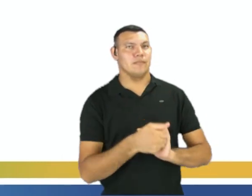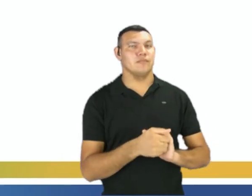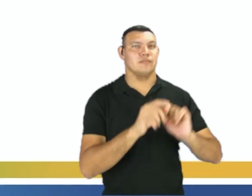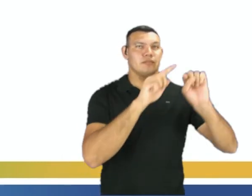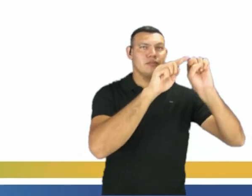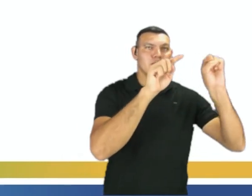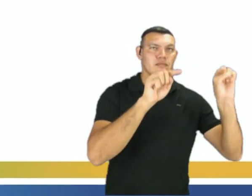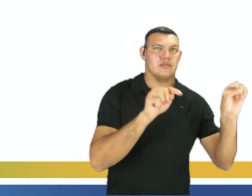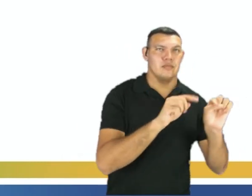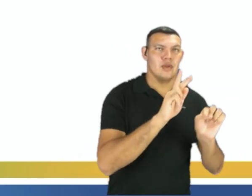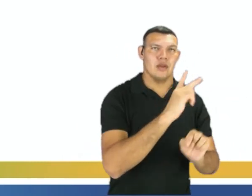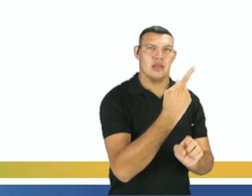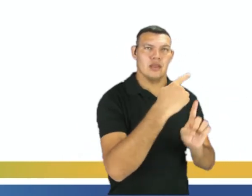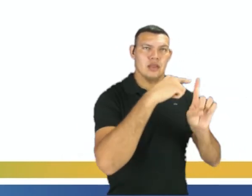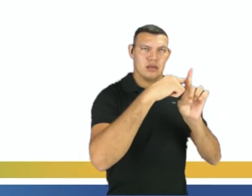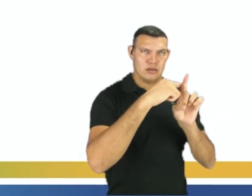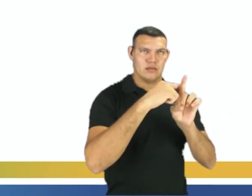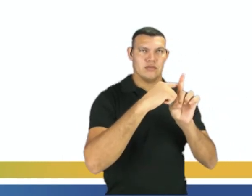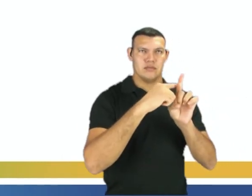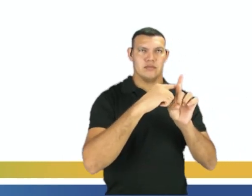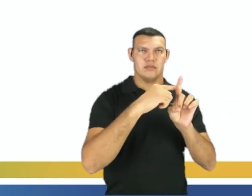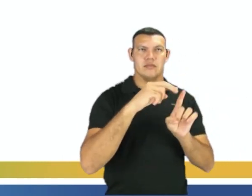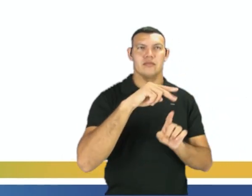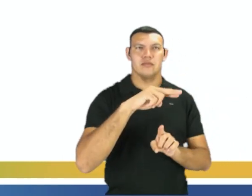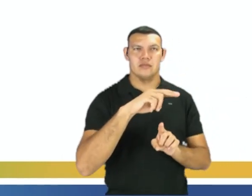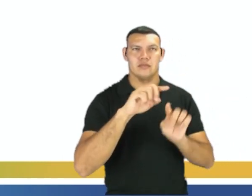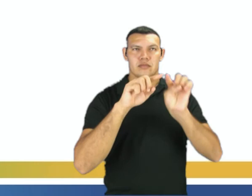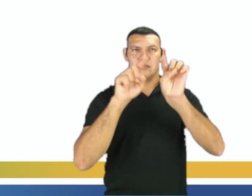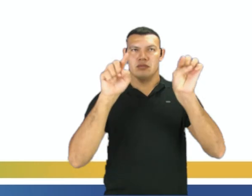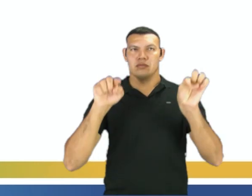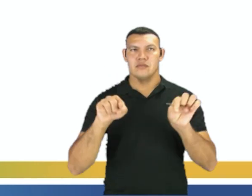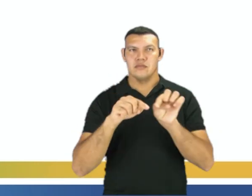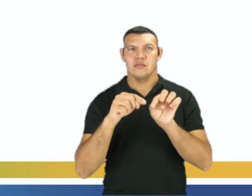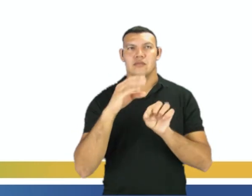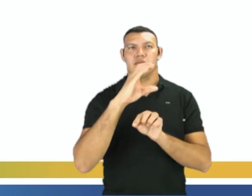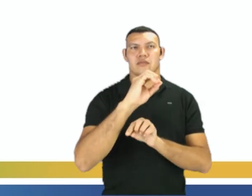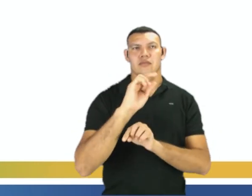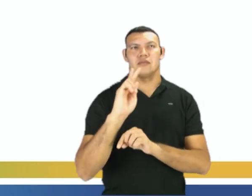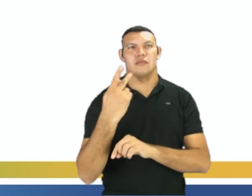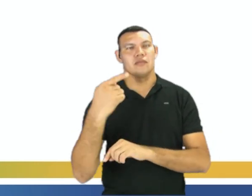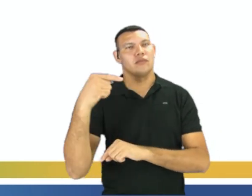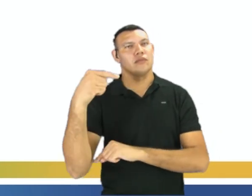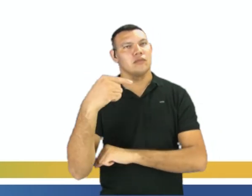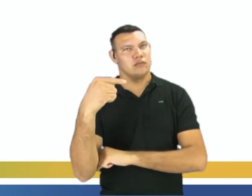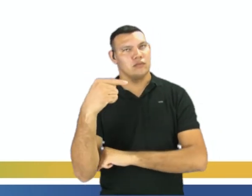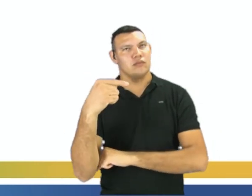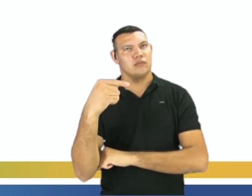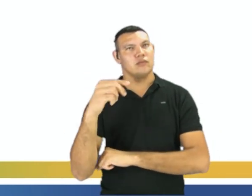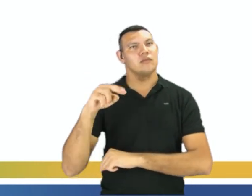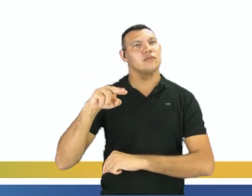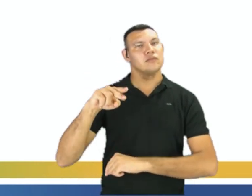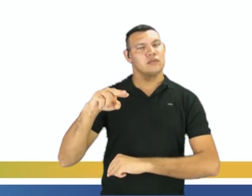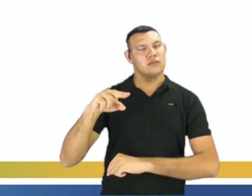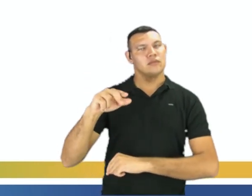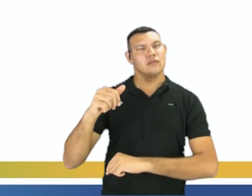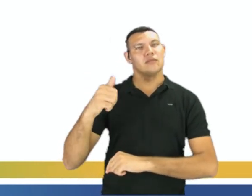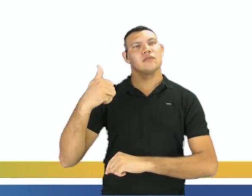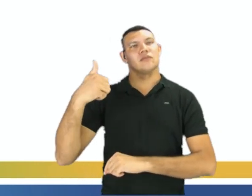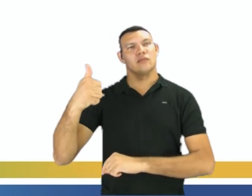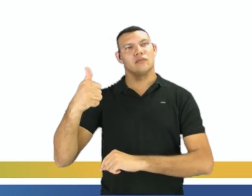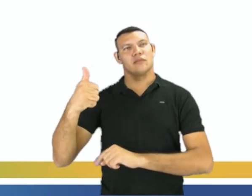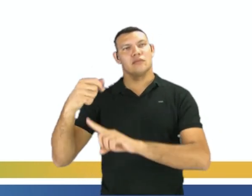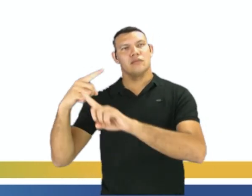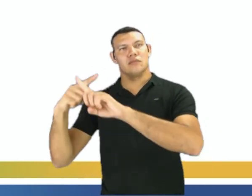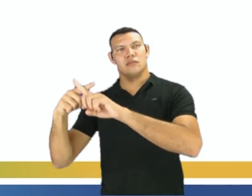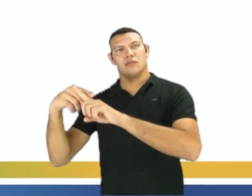H+, a concentração de H+, é igual à concentração de OH-. Então, nós temos aqui,